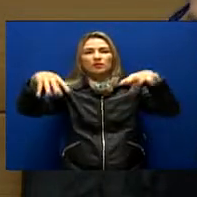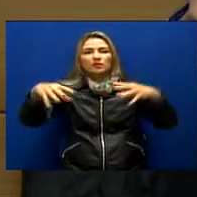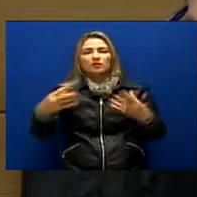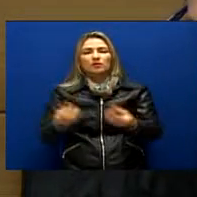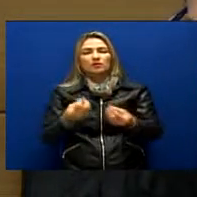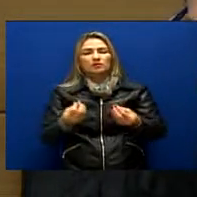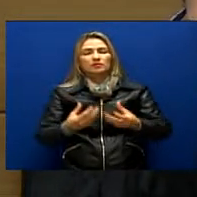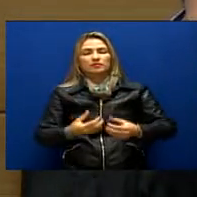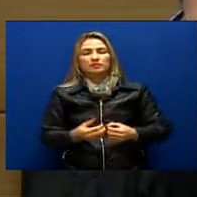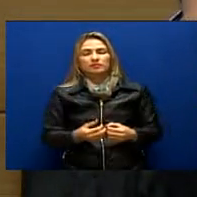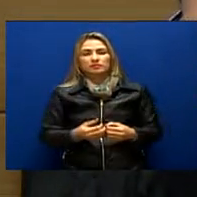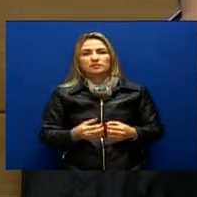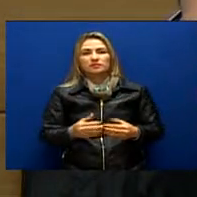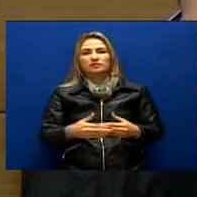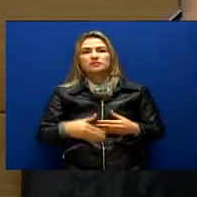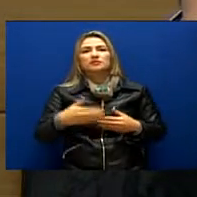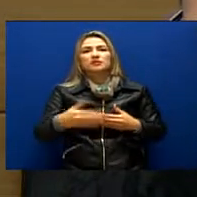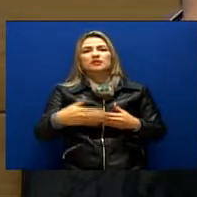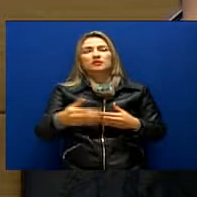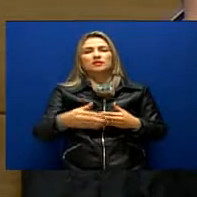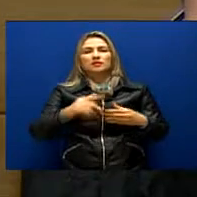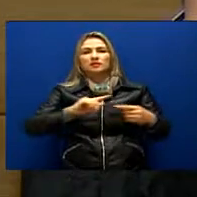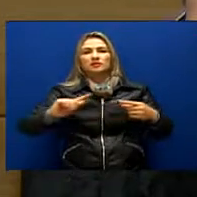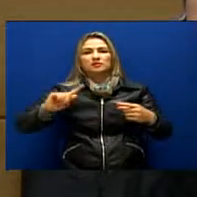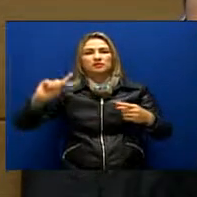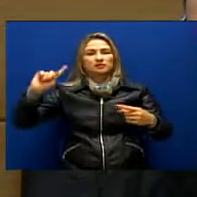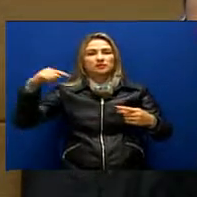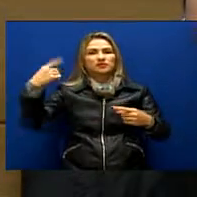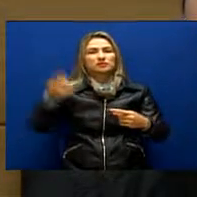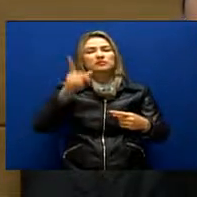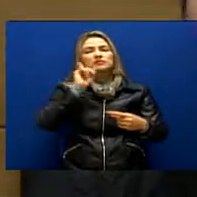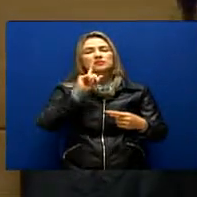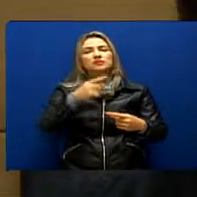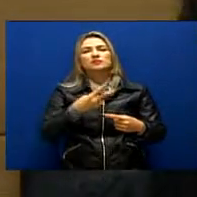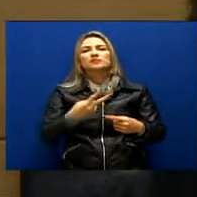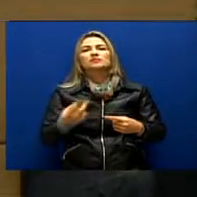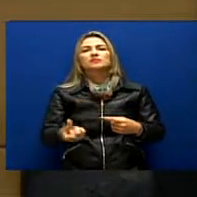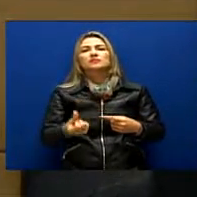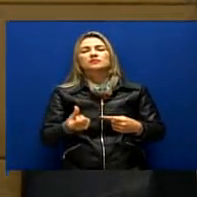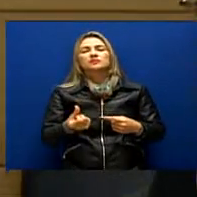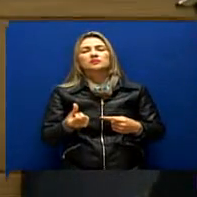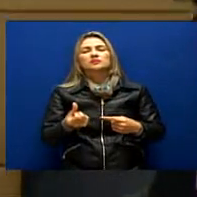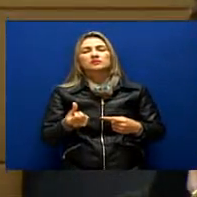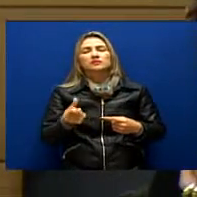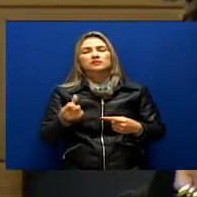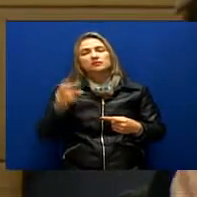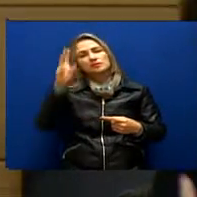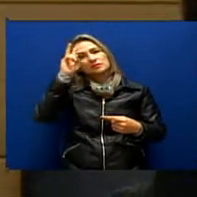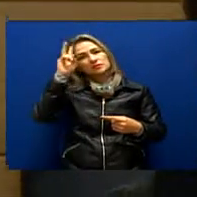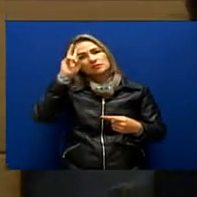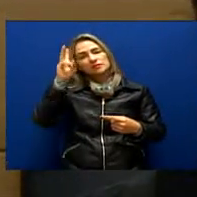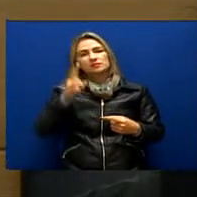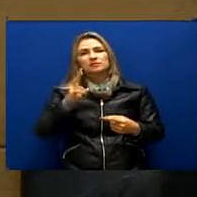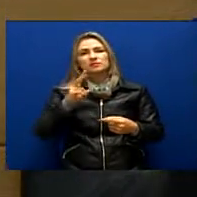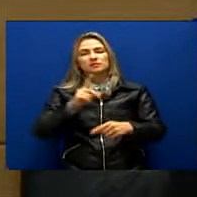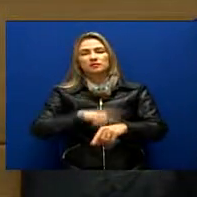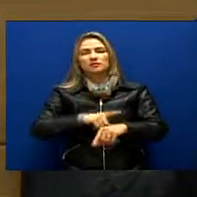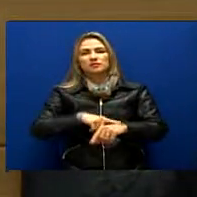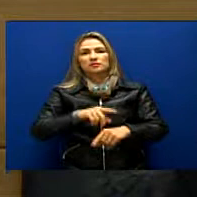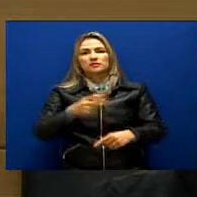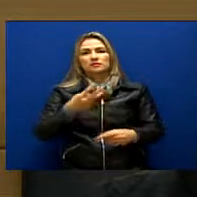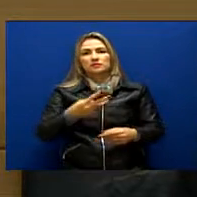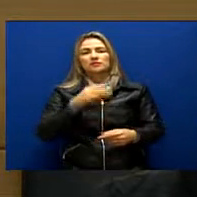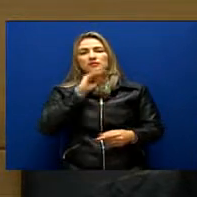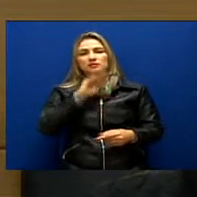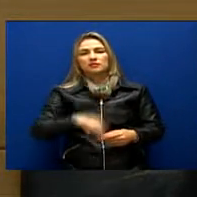teremos aí a audiência pública na outra segunda-feira, dia 26, é isso, senhor presidente? Às 15 horas.